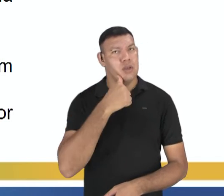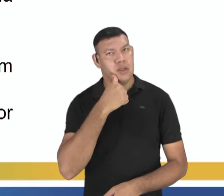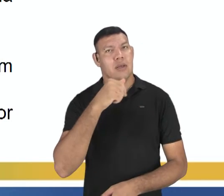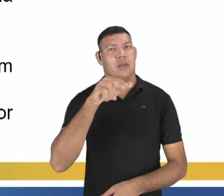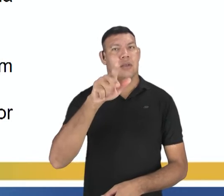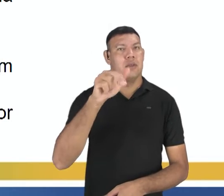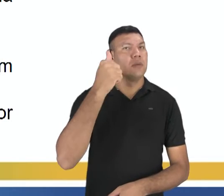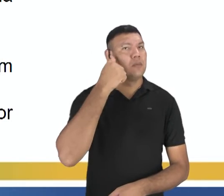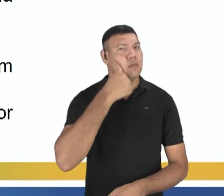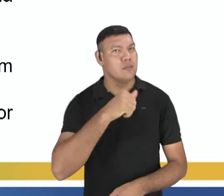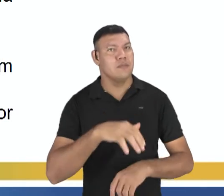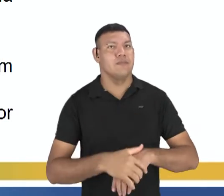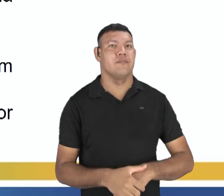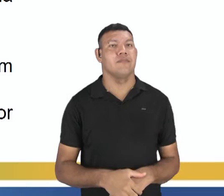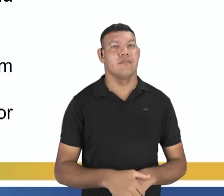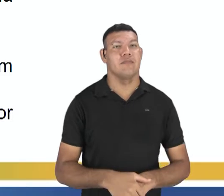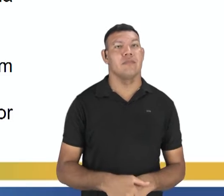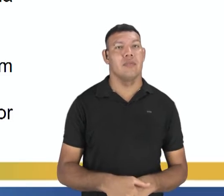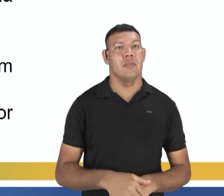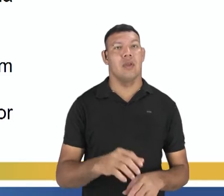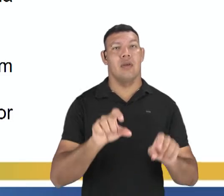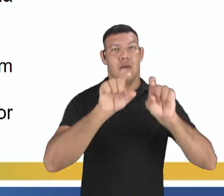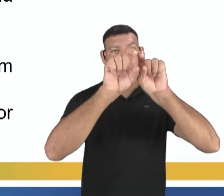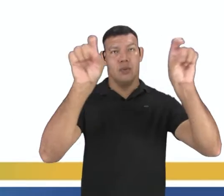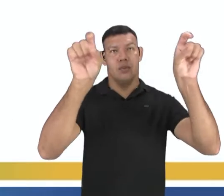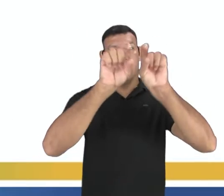5 sílabas poéticas, ok?